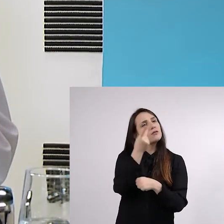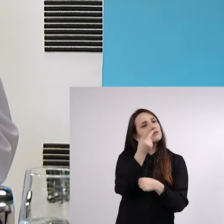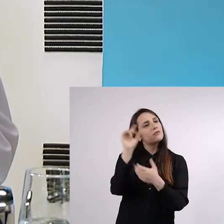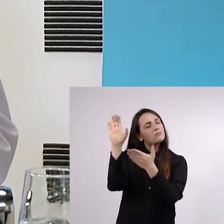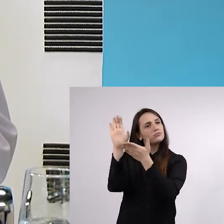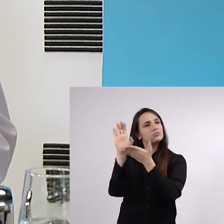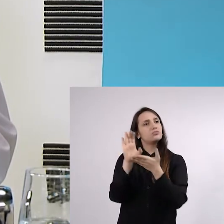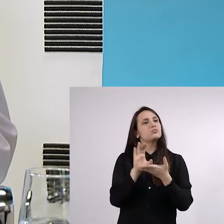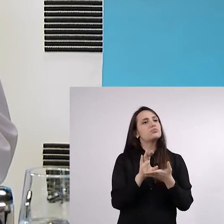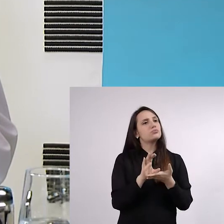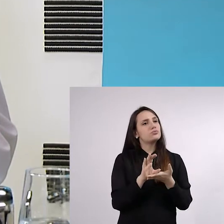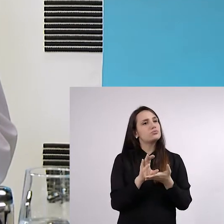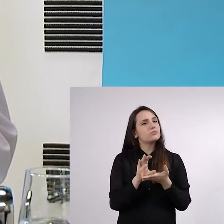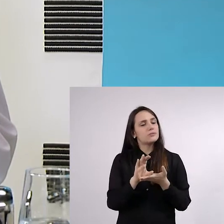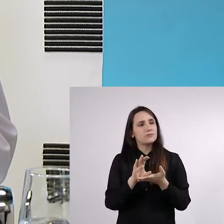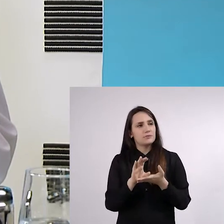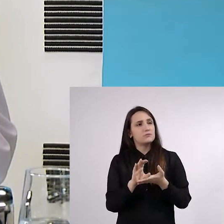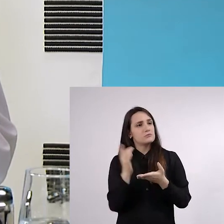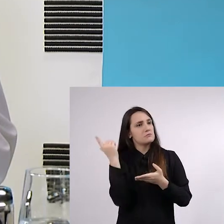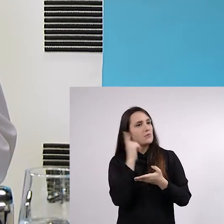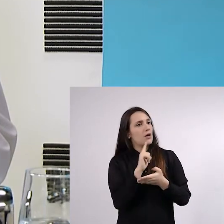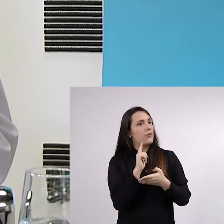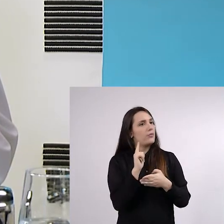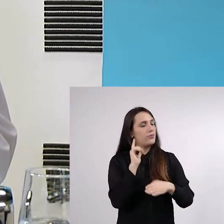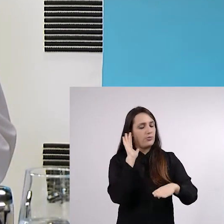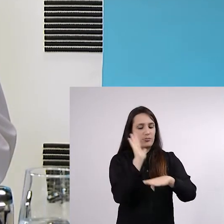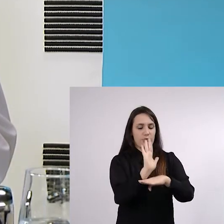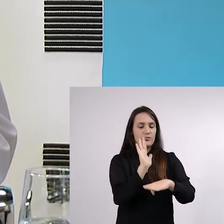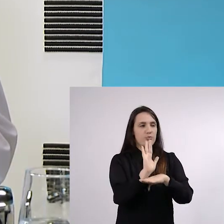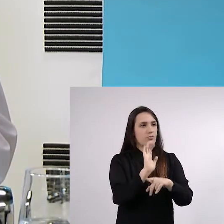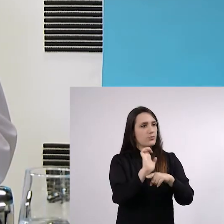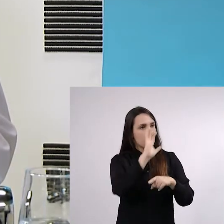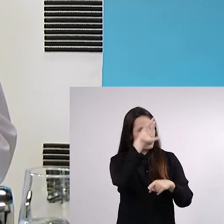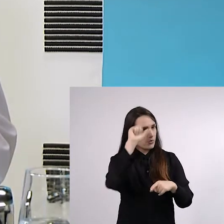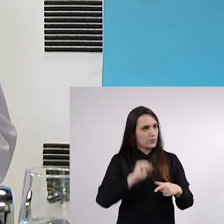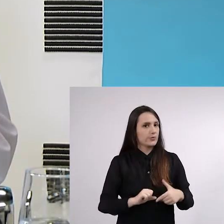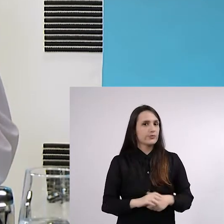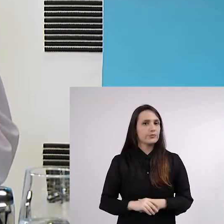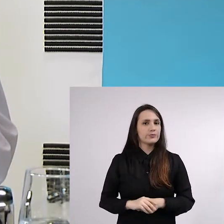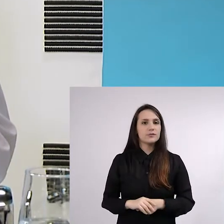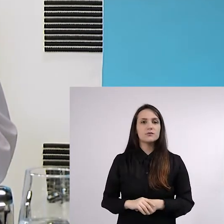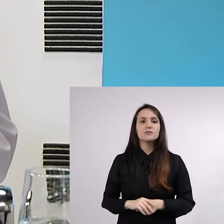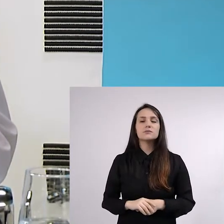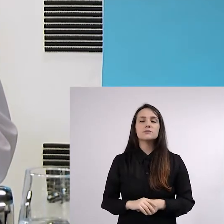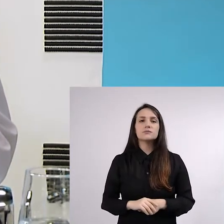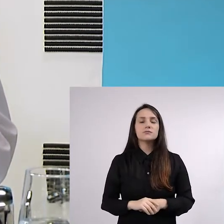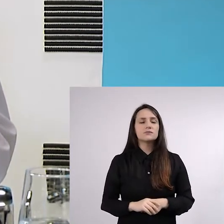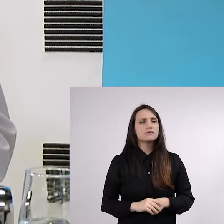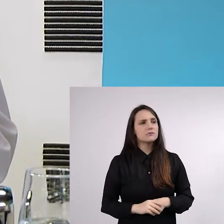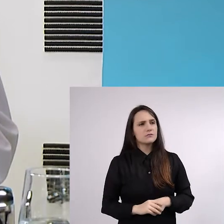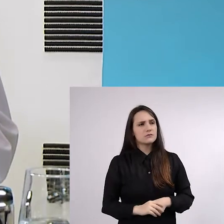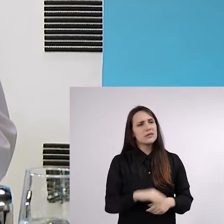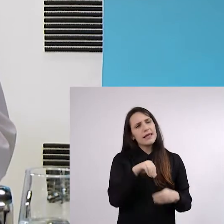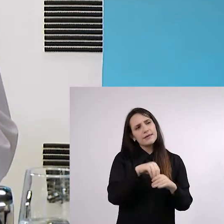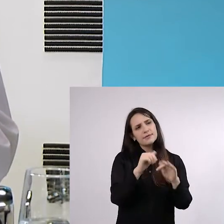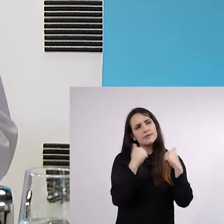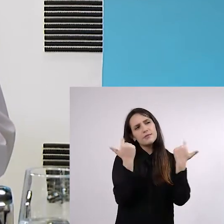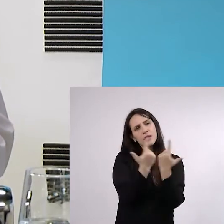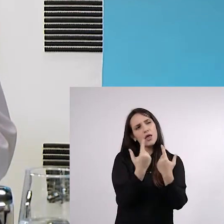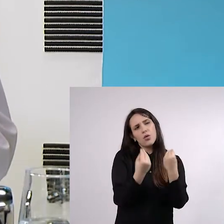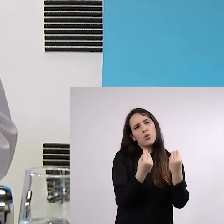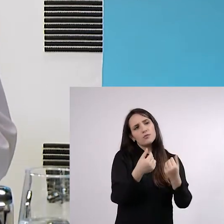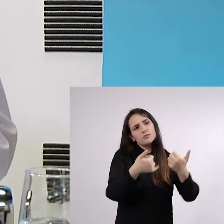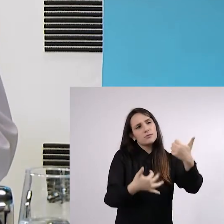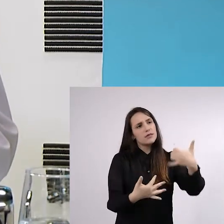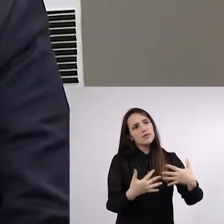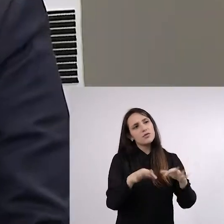que vai dar um alívio aí ao governo do estado para cumprir com seus compromissos com a sociedade? Na Assembleia, o que o senhor poderia nos